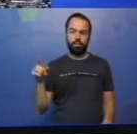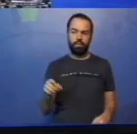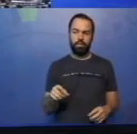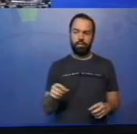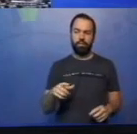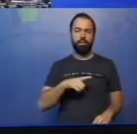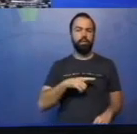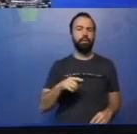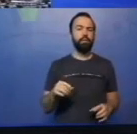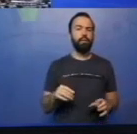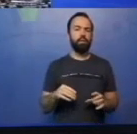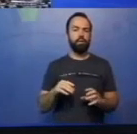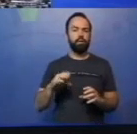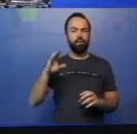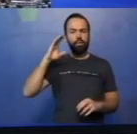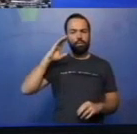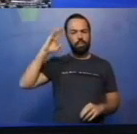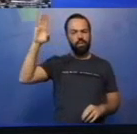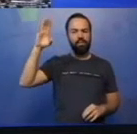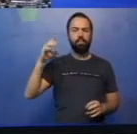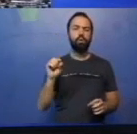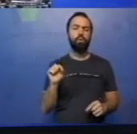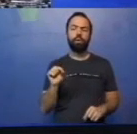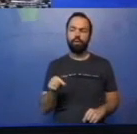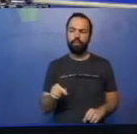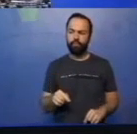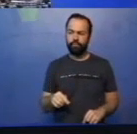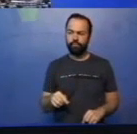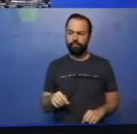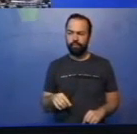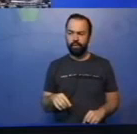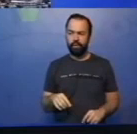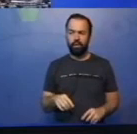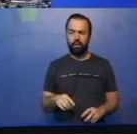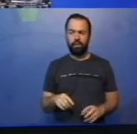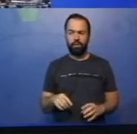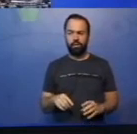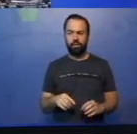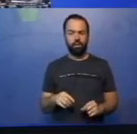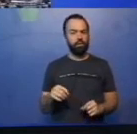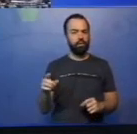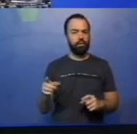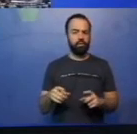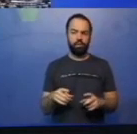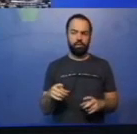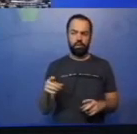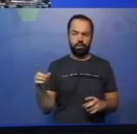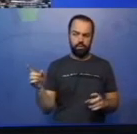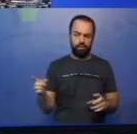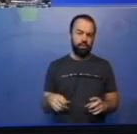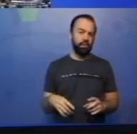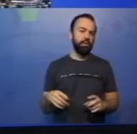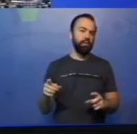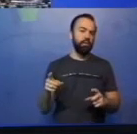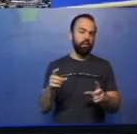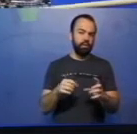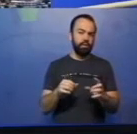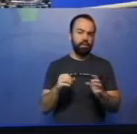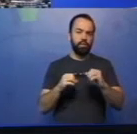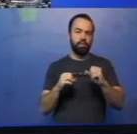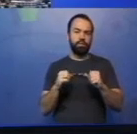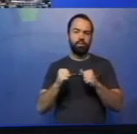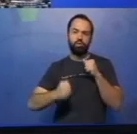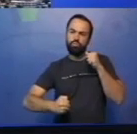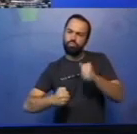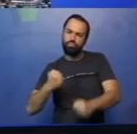Então a formação dessas cidades teve por base essas características, né? As características portuárias, né? As características agrícolas e as